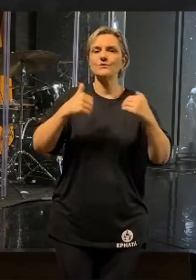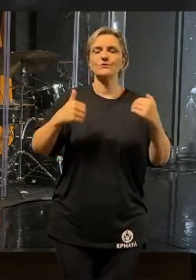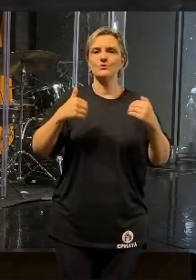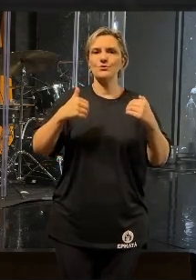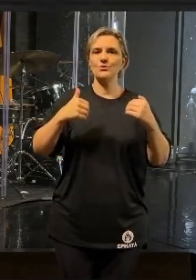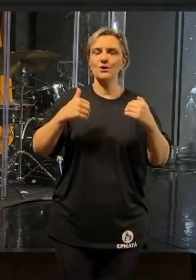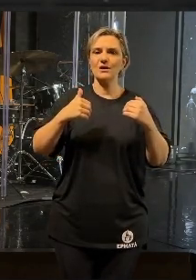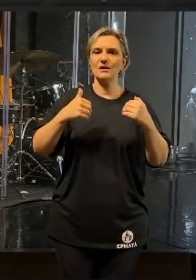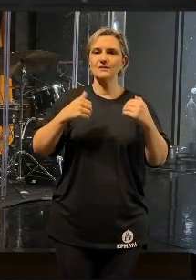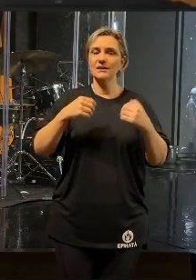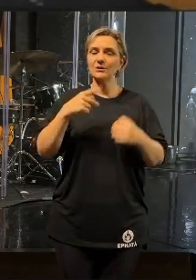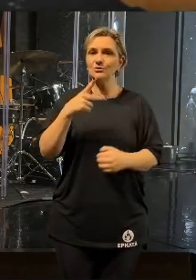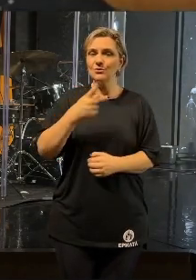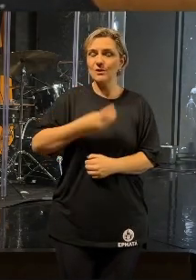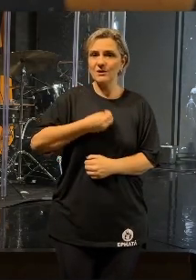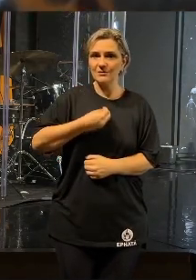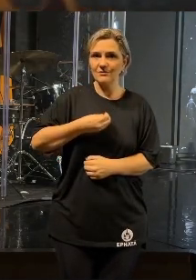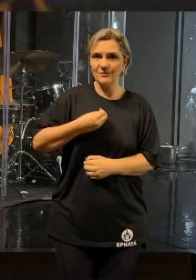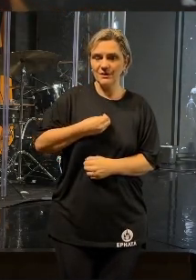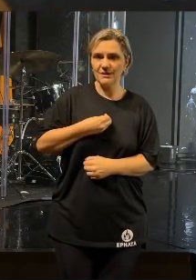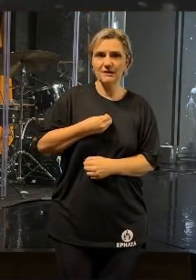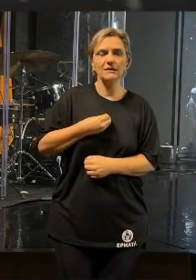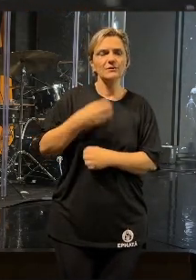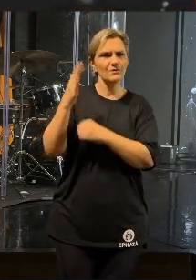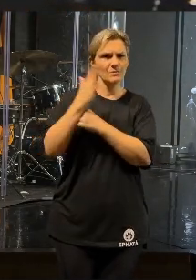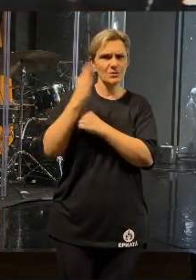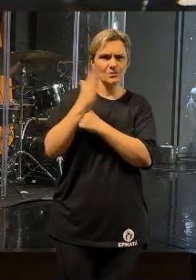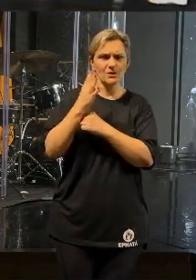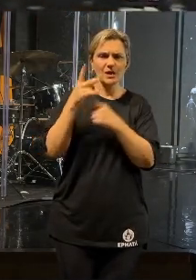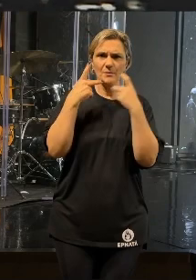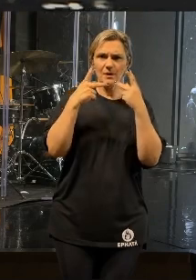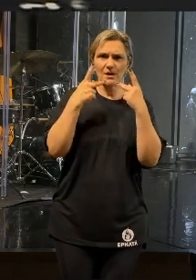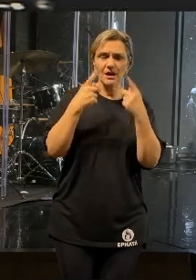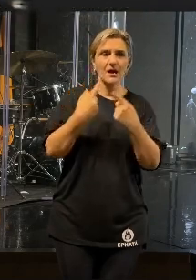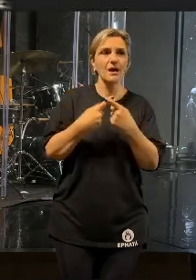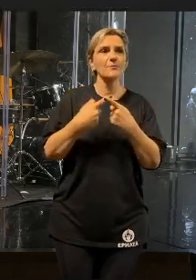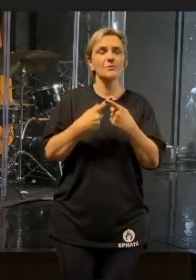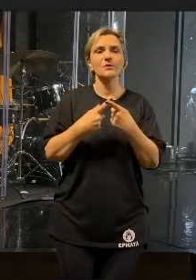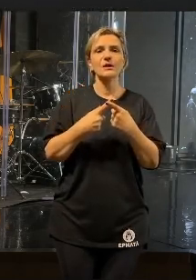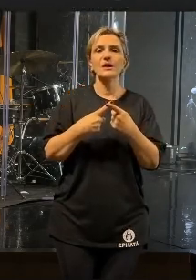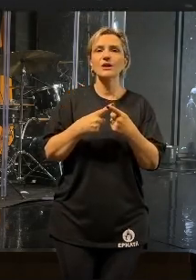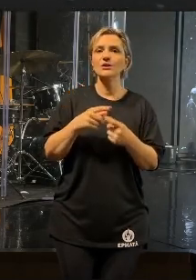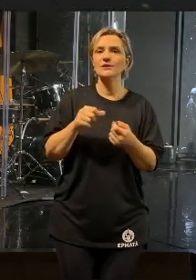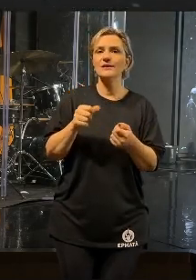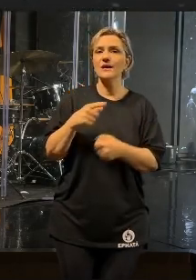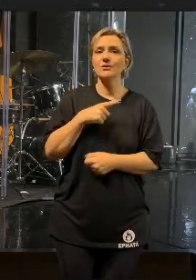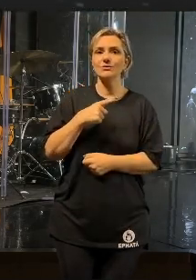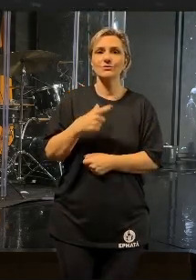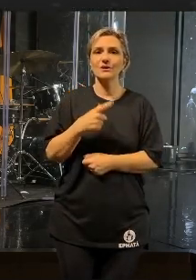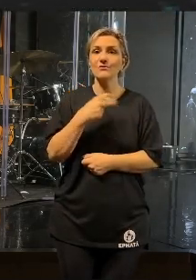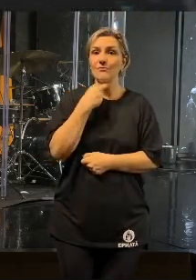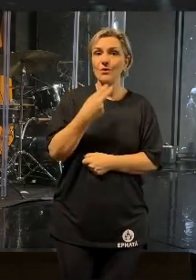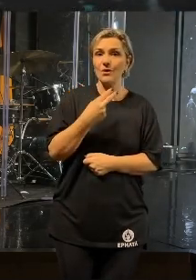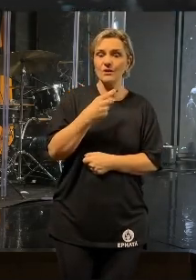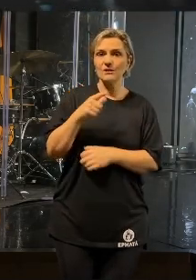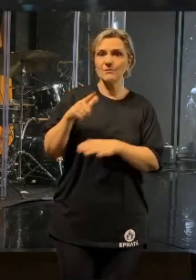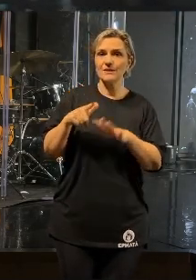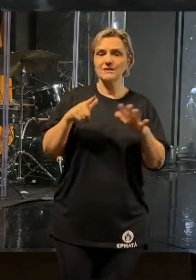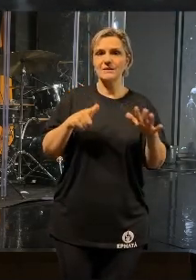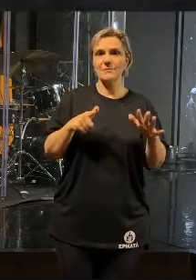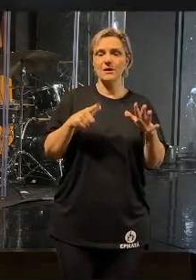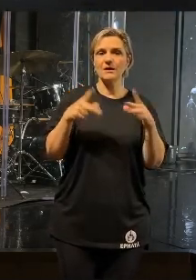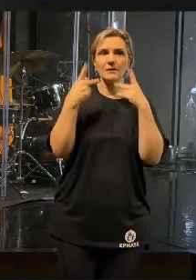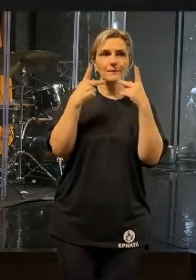como um divisor de águas na tua vida. Então você vai me ajudar a pregar, porque eu estou sem voz. A gente está a semana inteira ministrando a palavra de Deus. Confesso